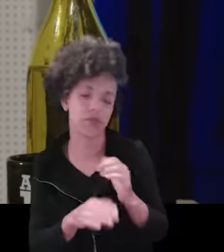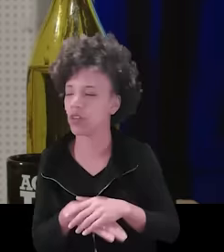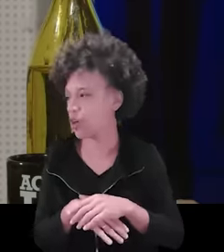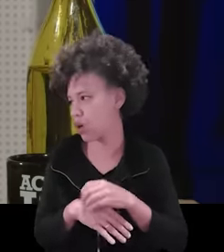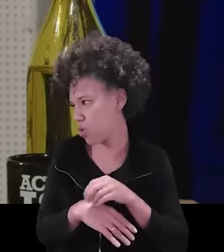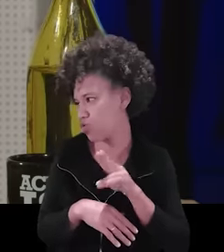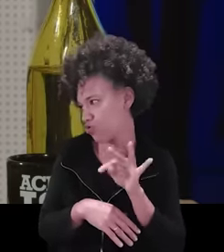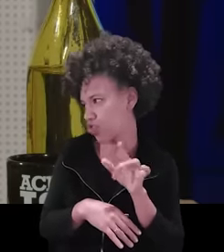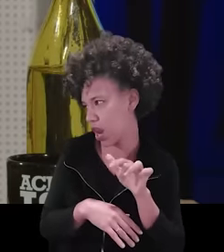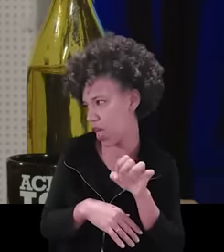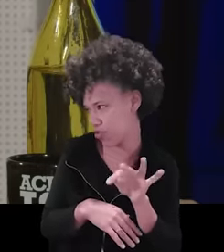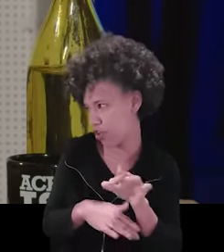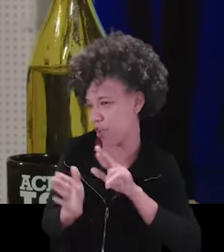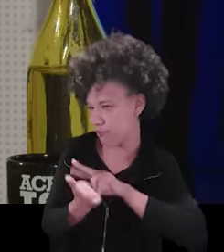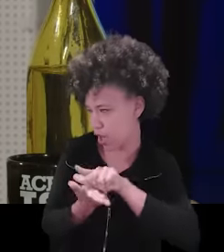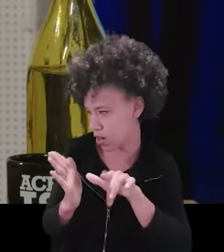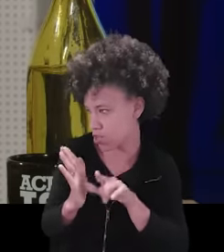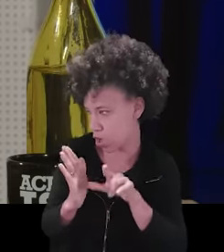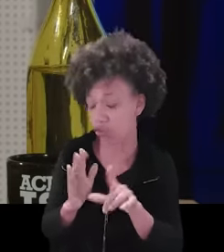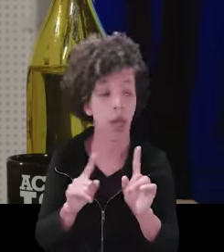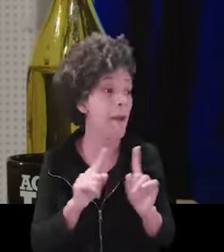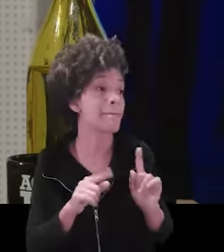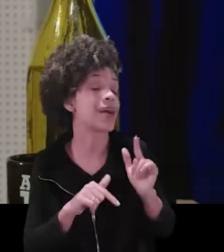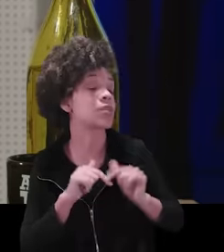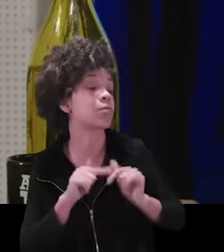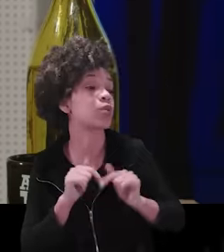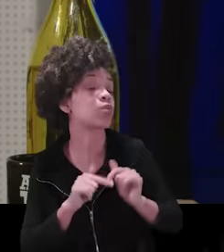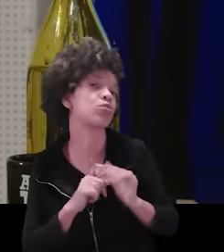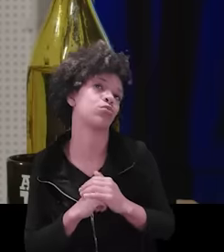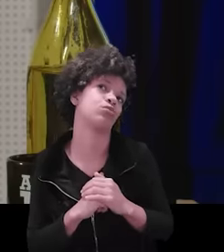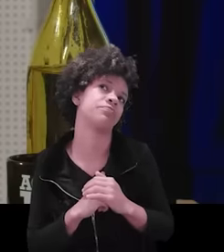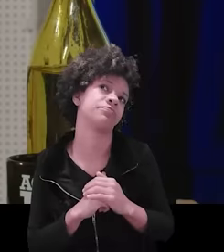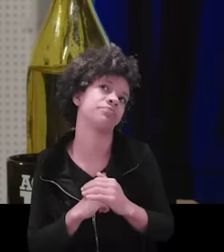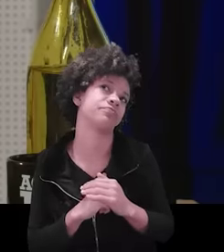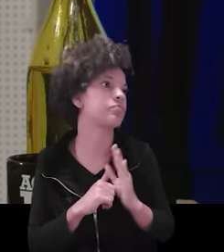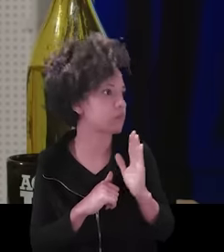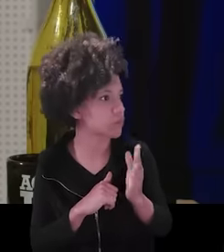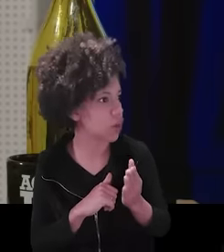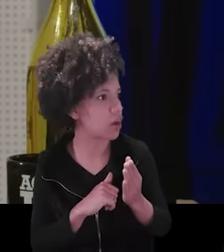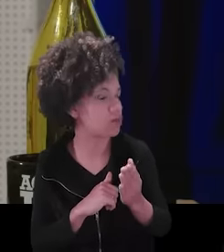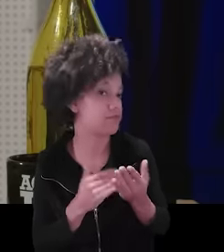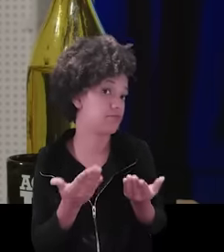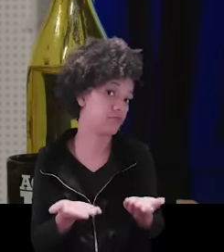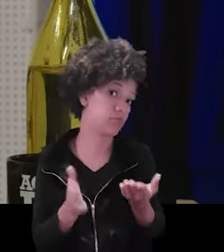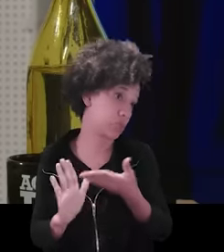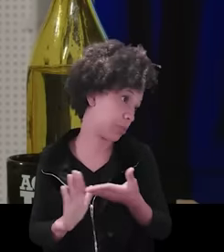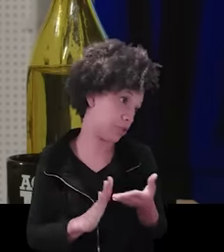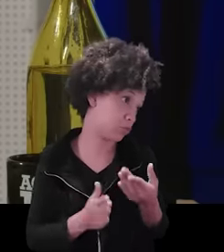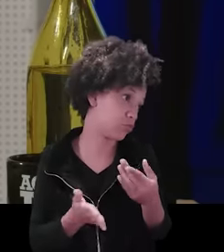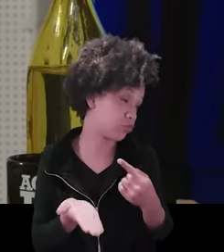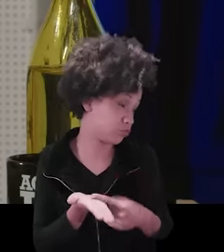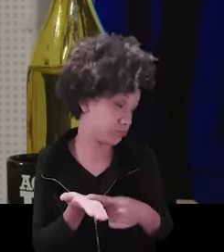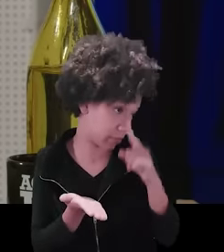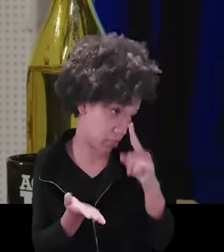marcas é só que são assim são produtos que já passaram do né